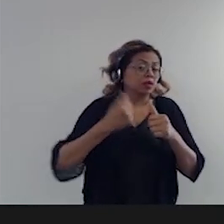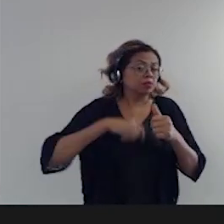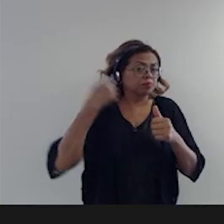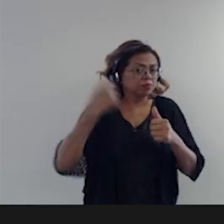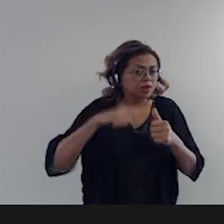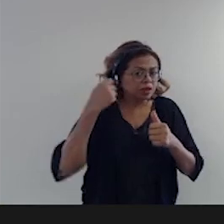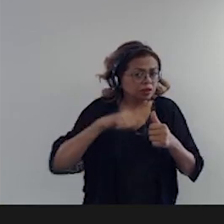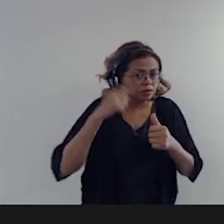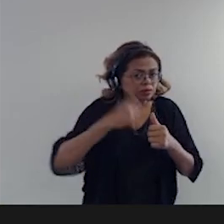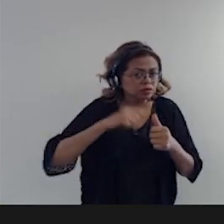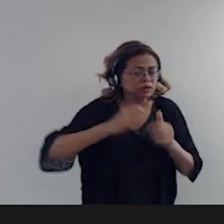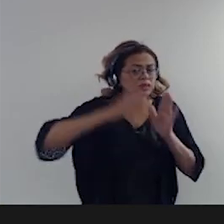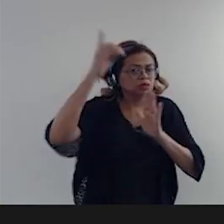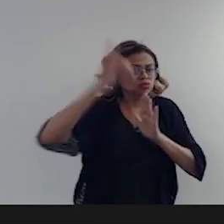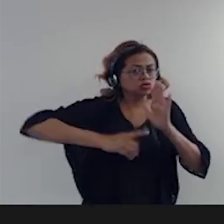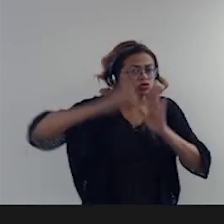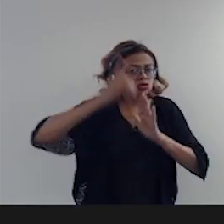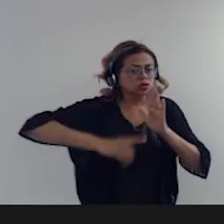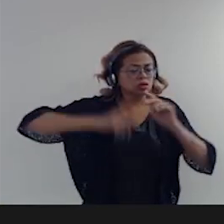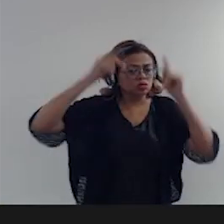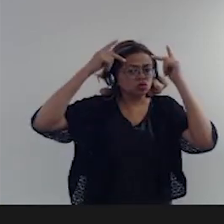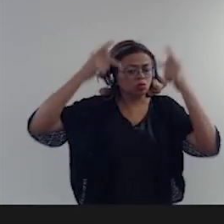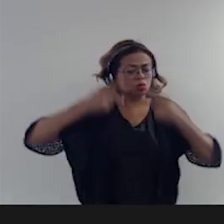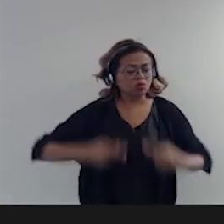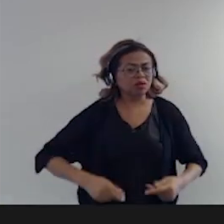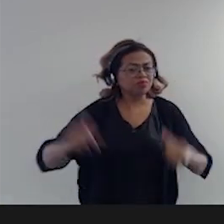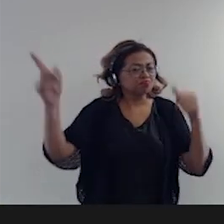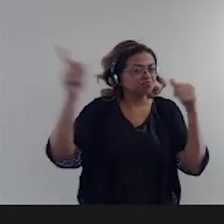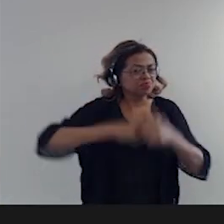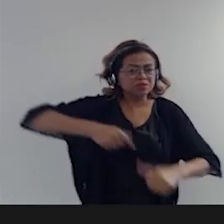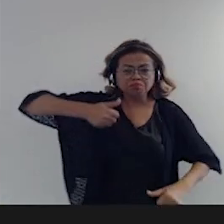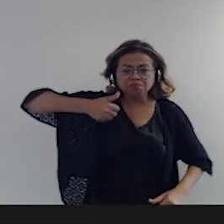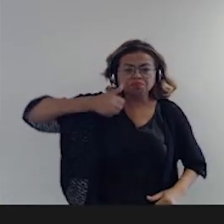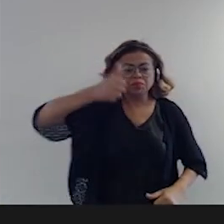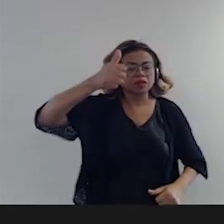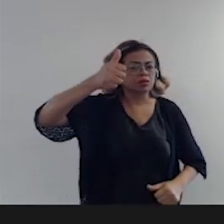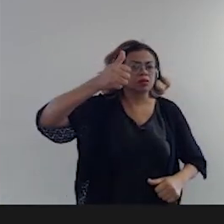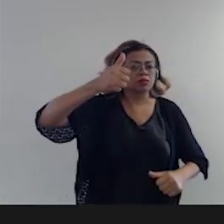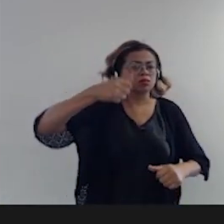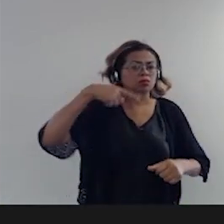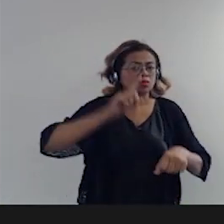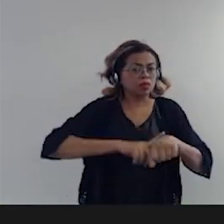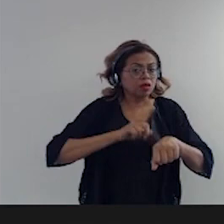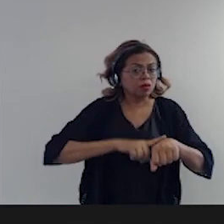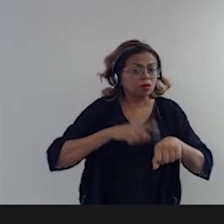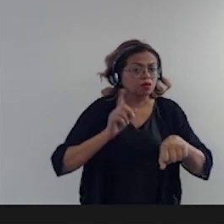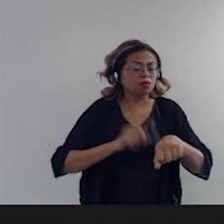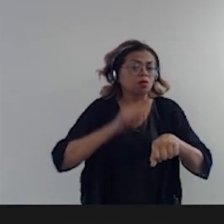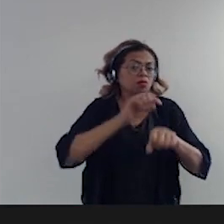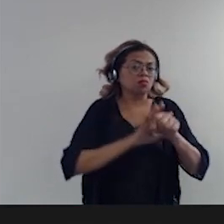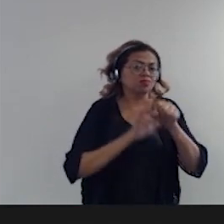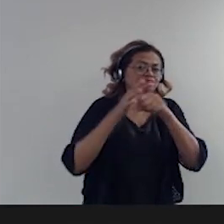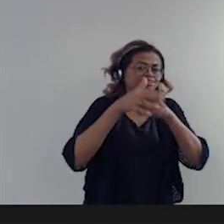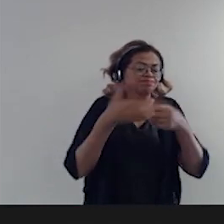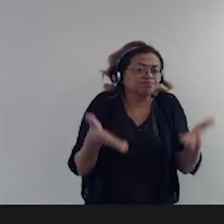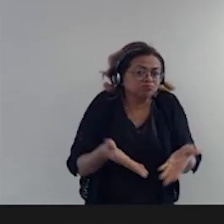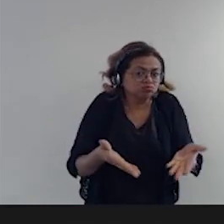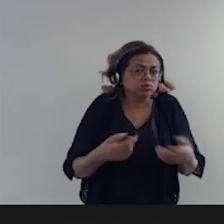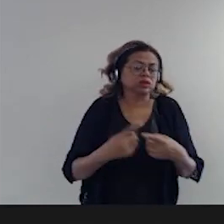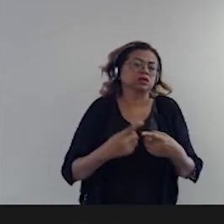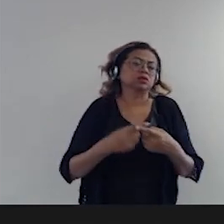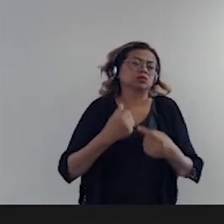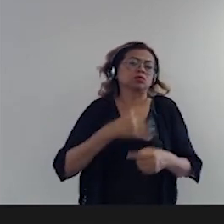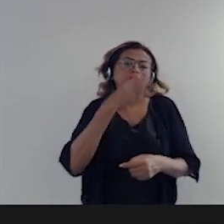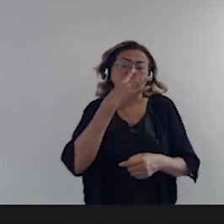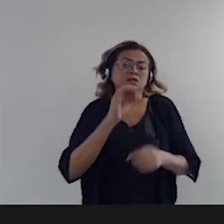das respostas do coronavírus. Eu acredito que todos os poderes devem estar imbuídos dessa questão, e, sem dúvida alguma, sem a observação